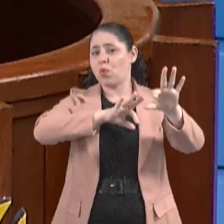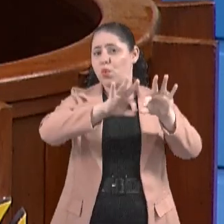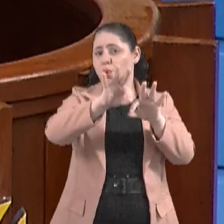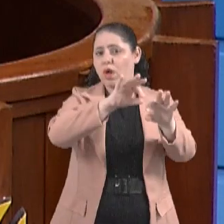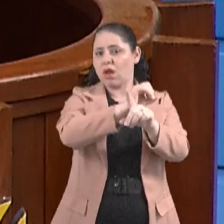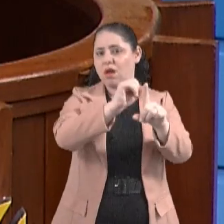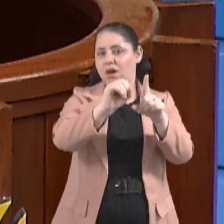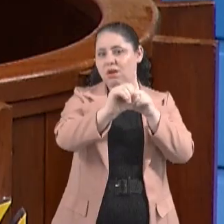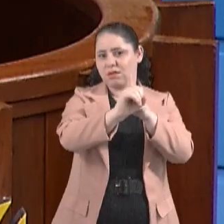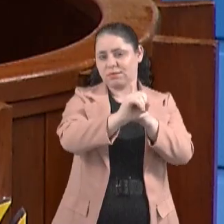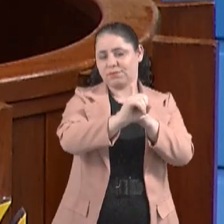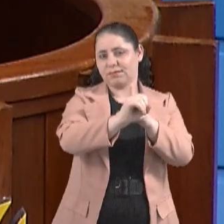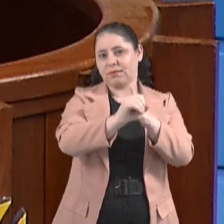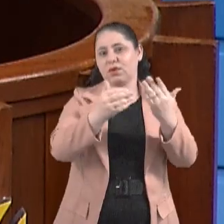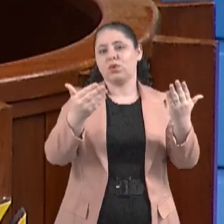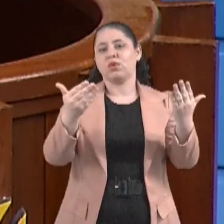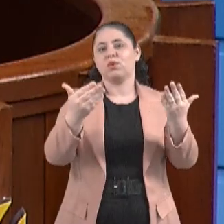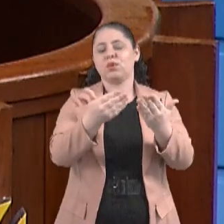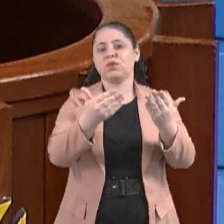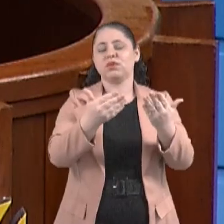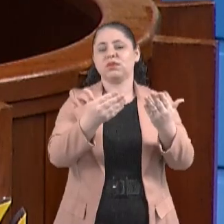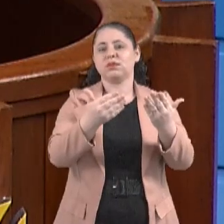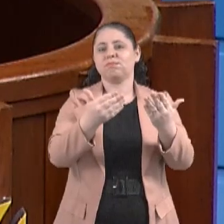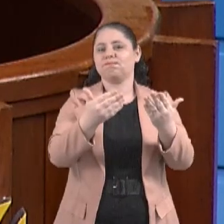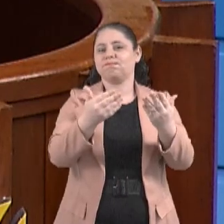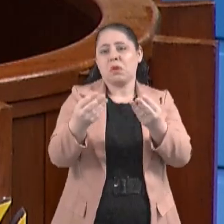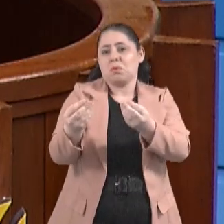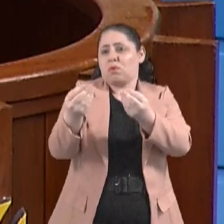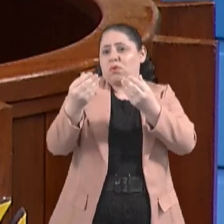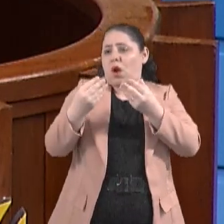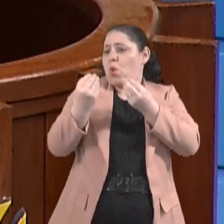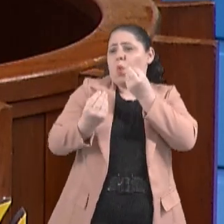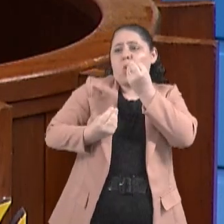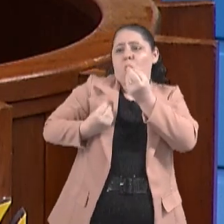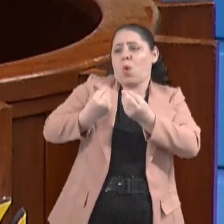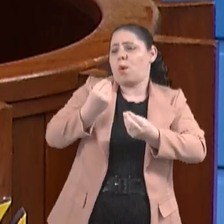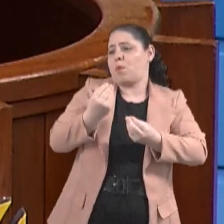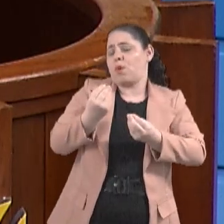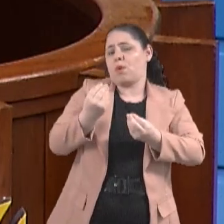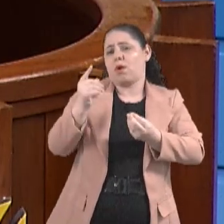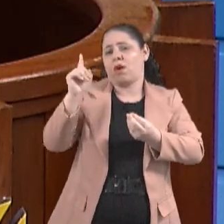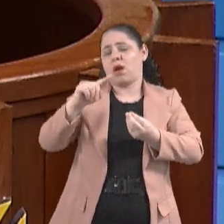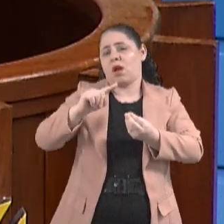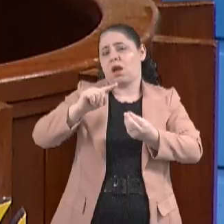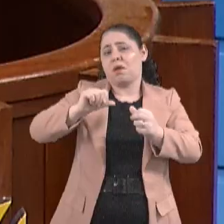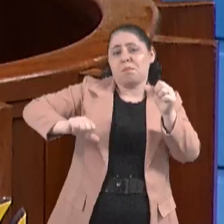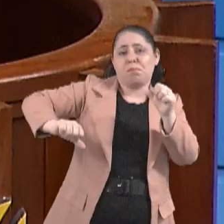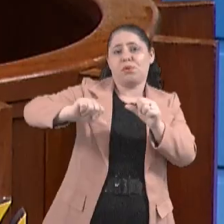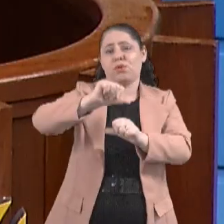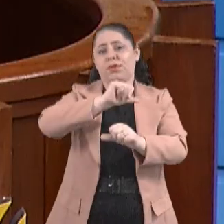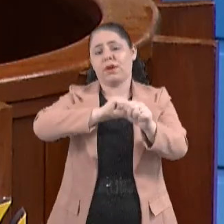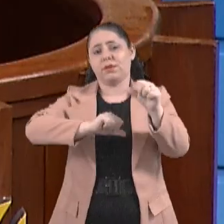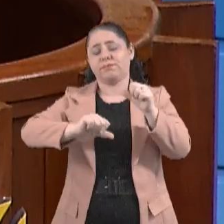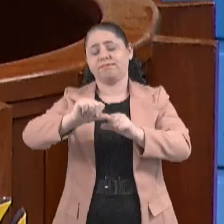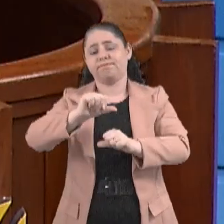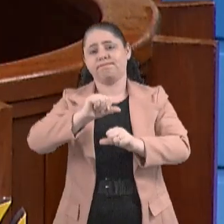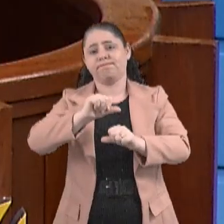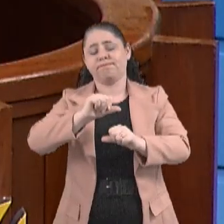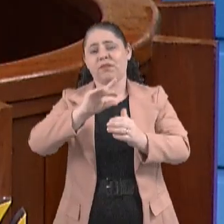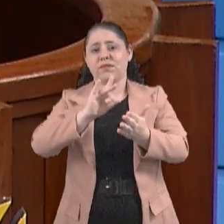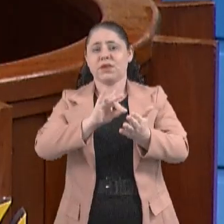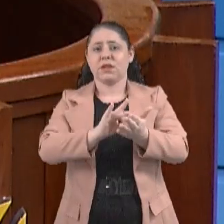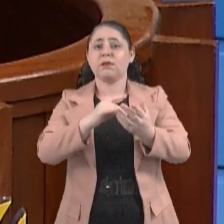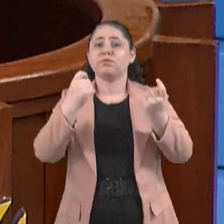organização da sociedade que hoje não nos dá condição de reverter essa situação. É preciso ter